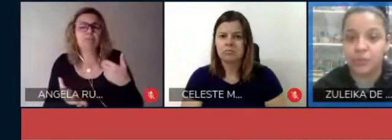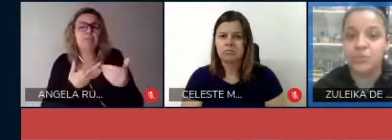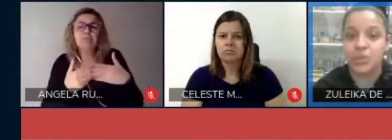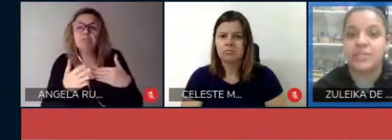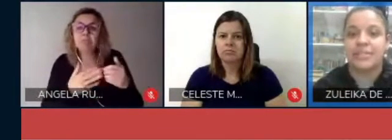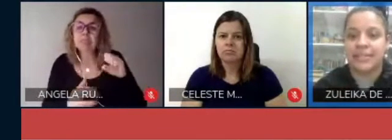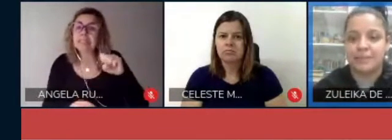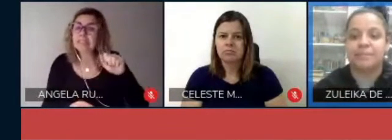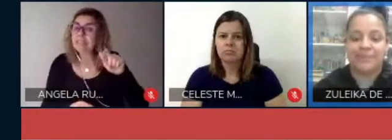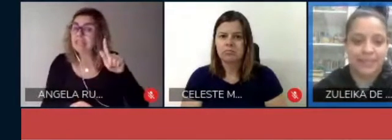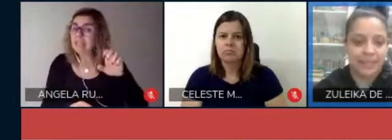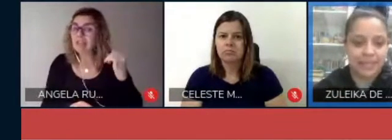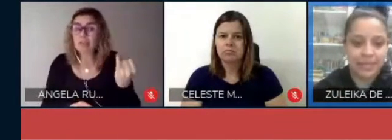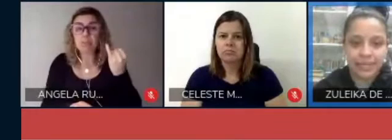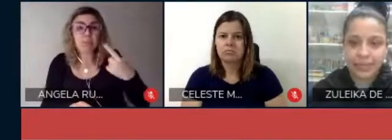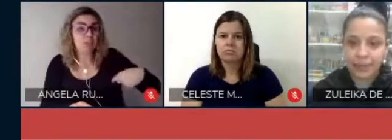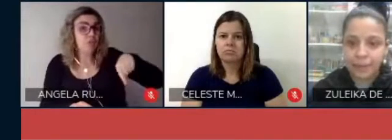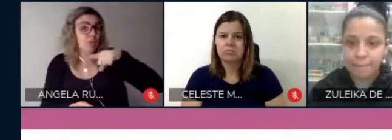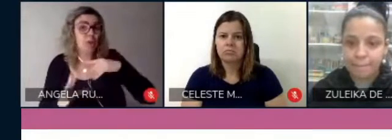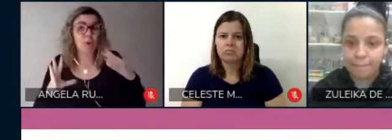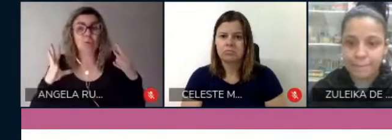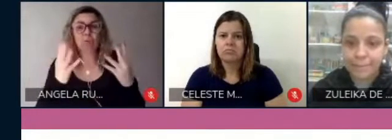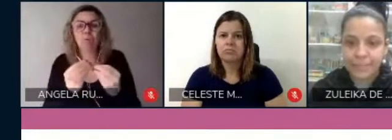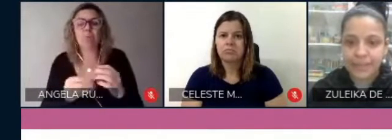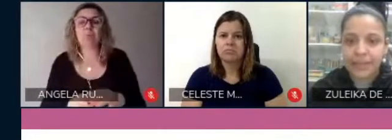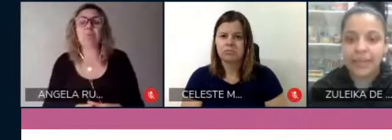Ela é útil para todos nós.